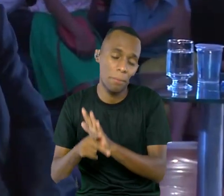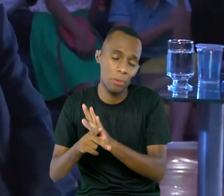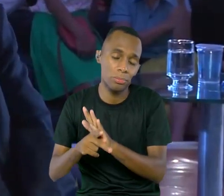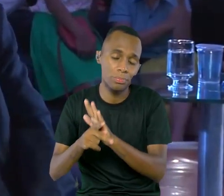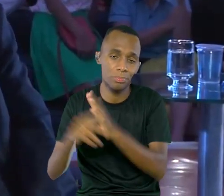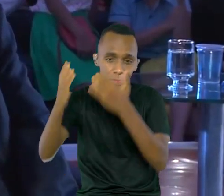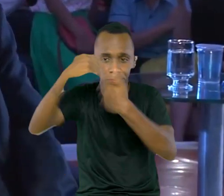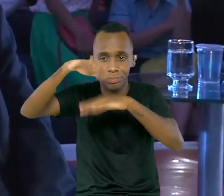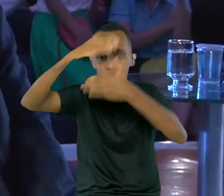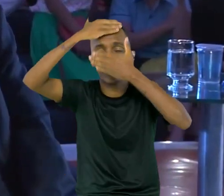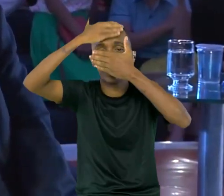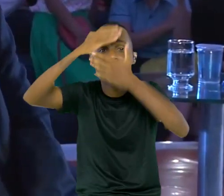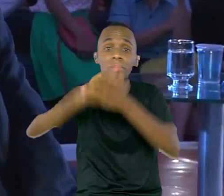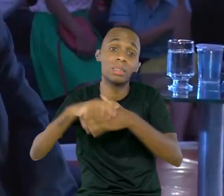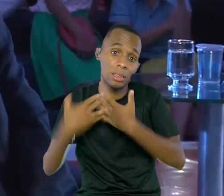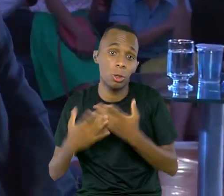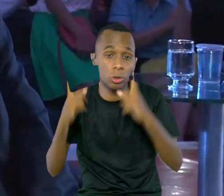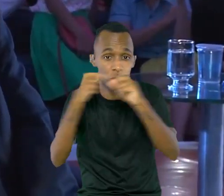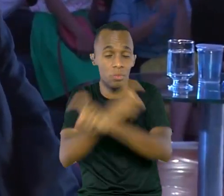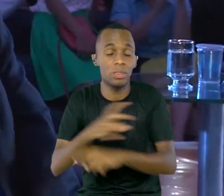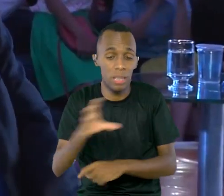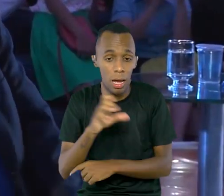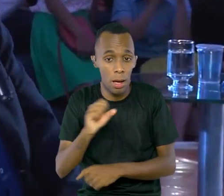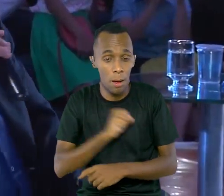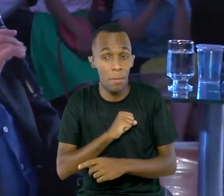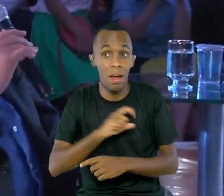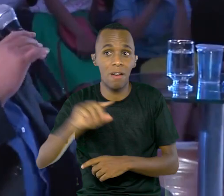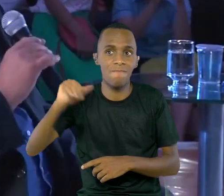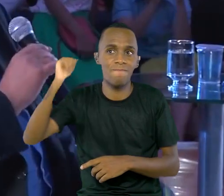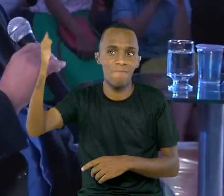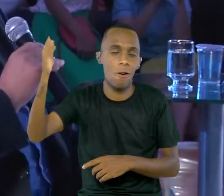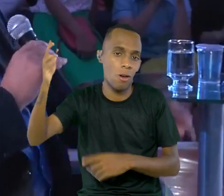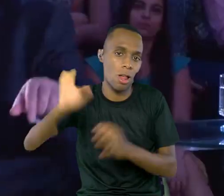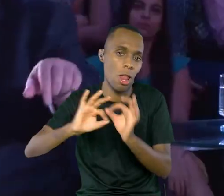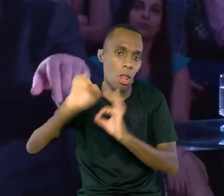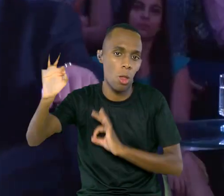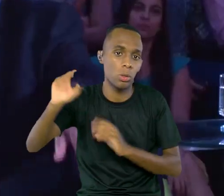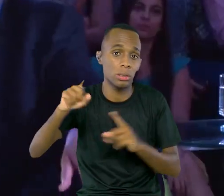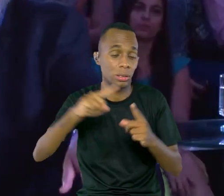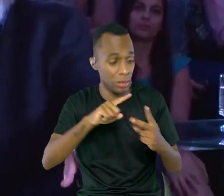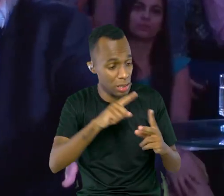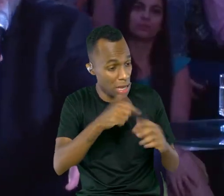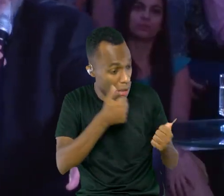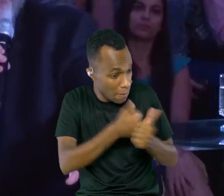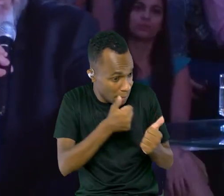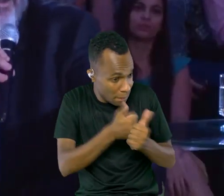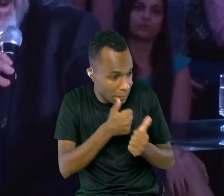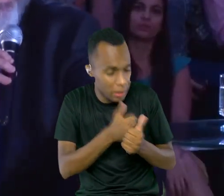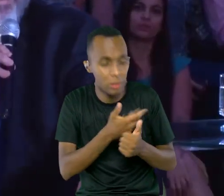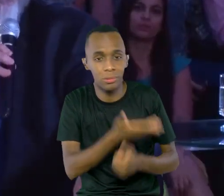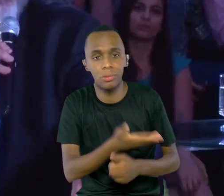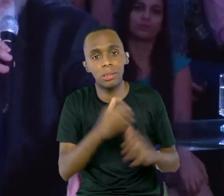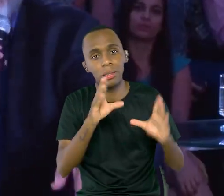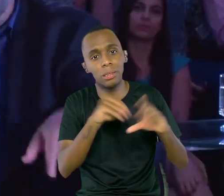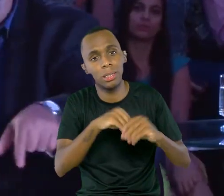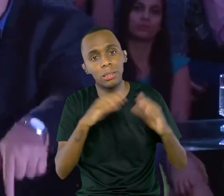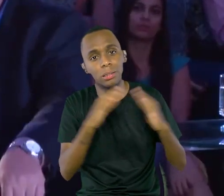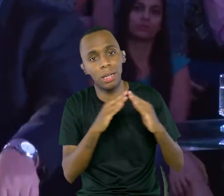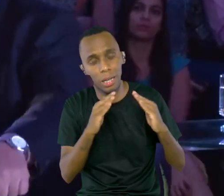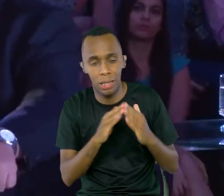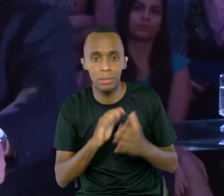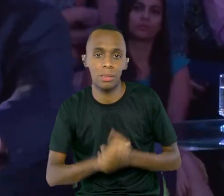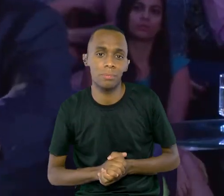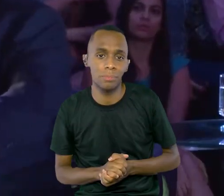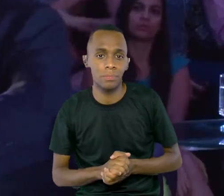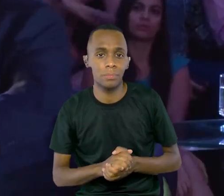pelo Estado Islâmico, é moleza. Duro é amar o próximo, que é o que está na tua cidade, na tua casa, na